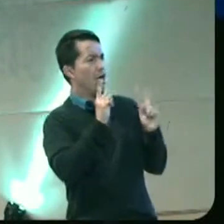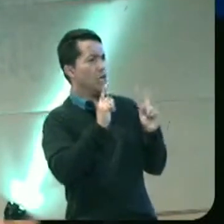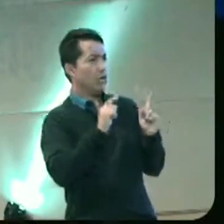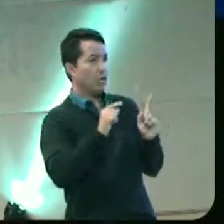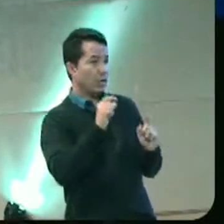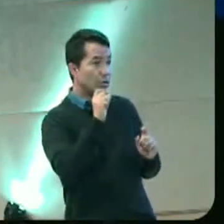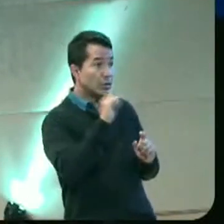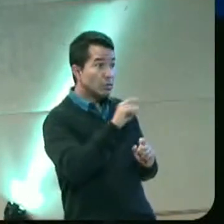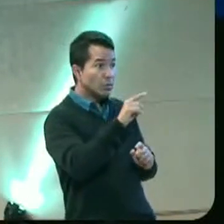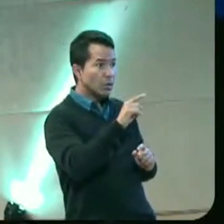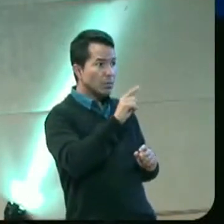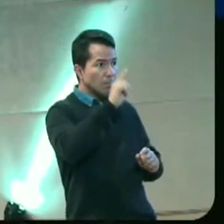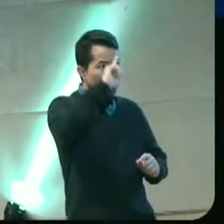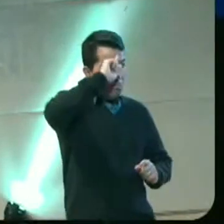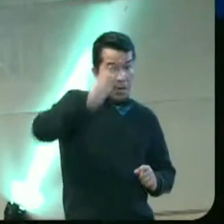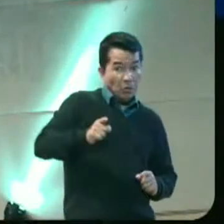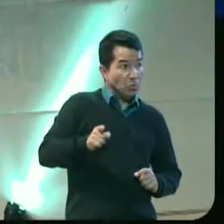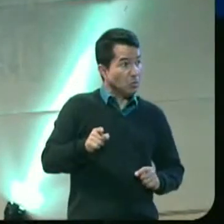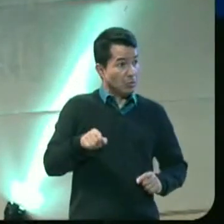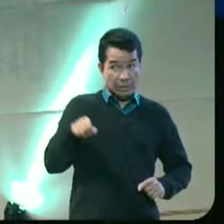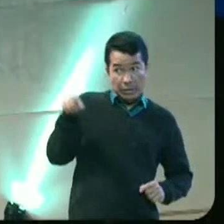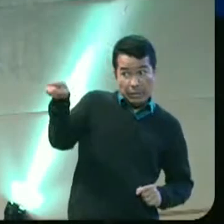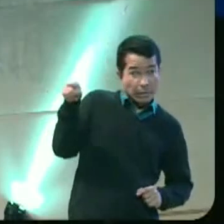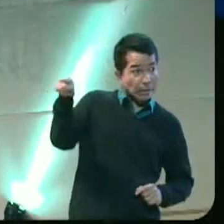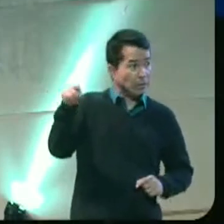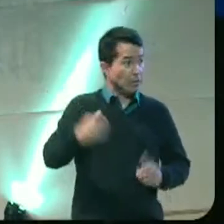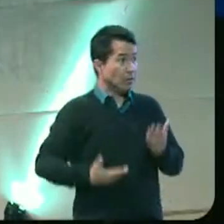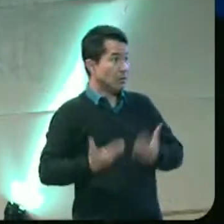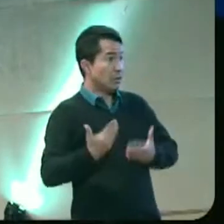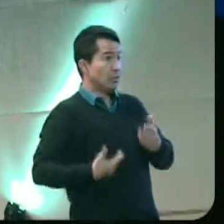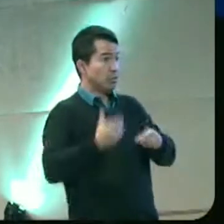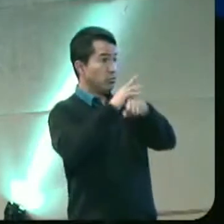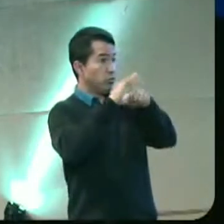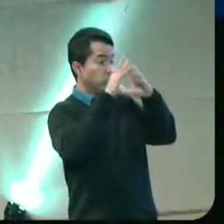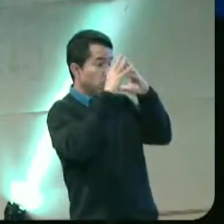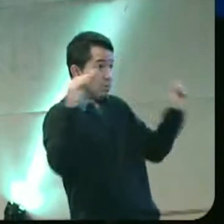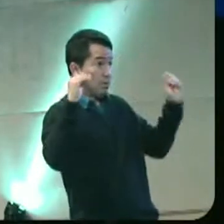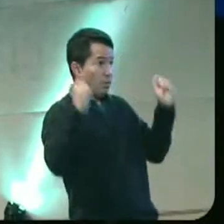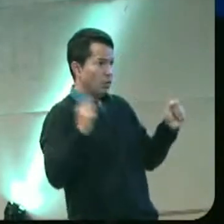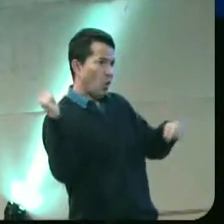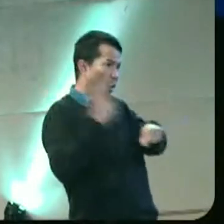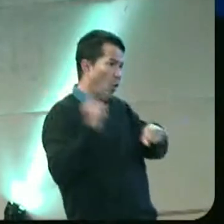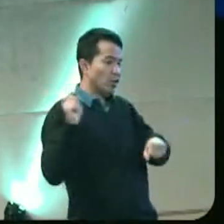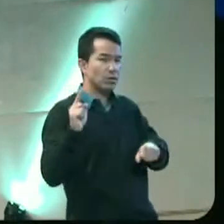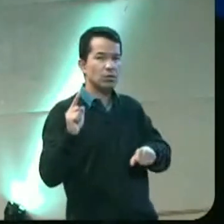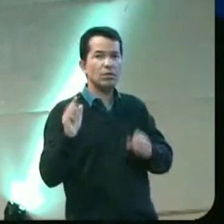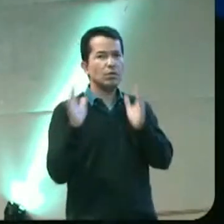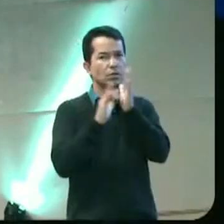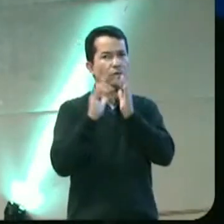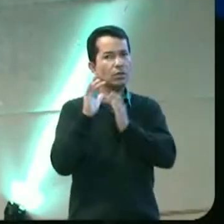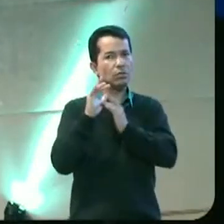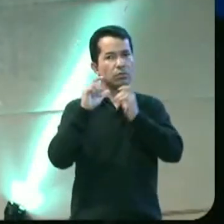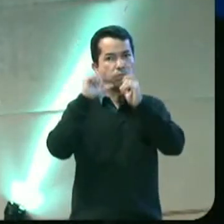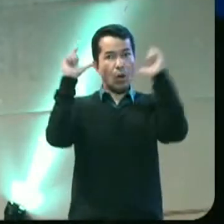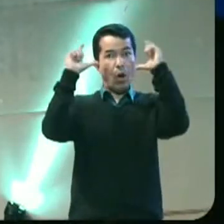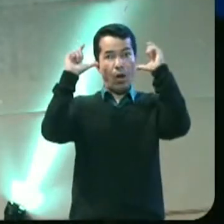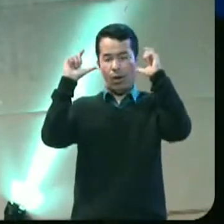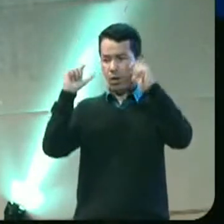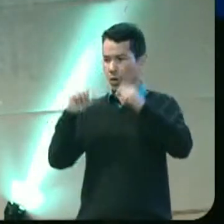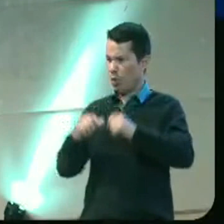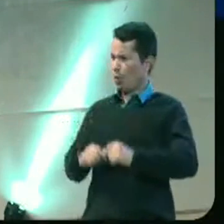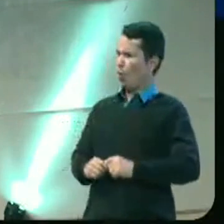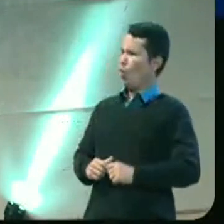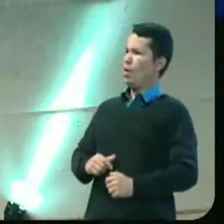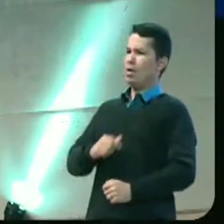daqui mesmo, ele pode ser curado. E naquele momento Jesus elogia a fé daquele centurião.